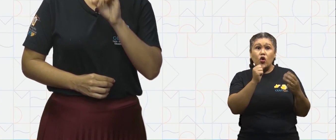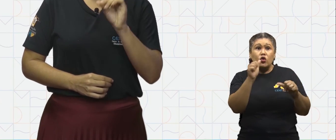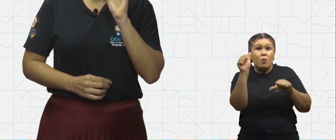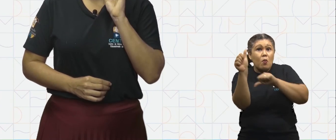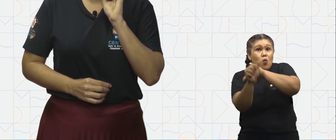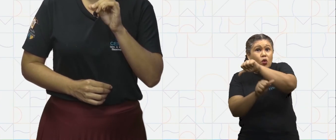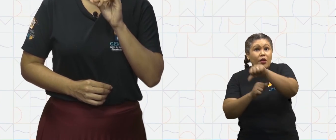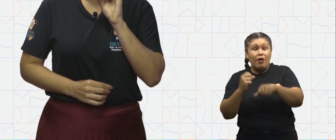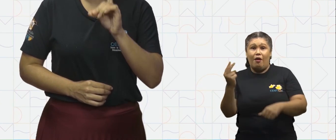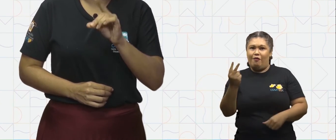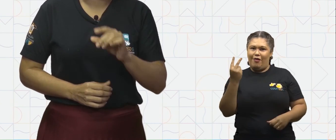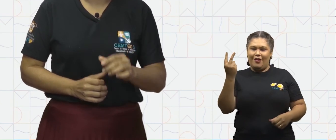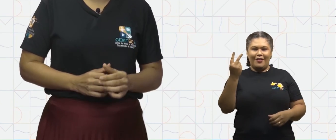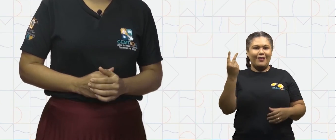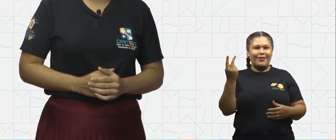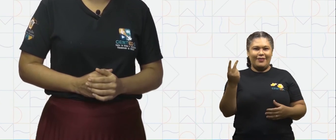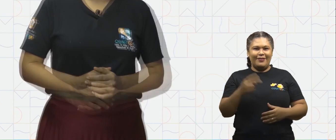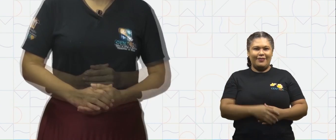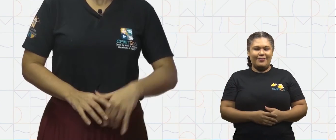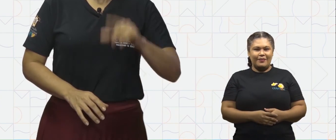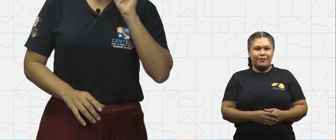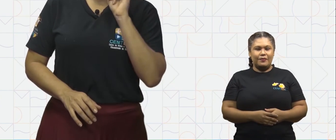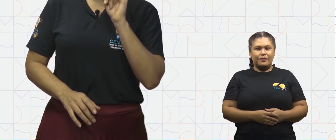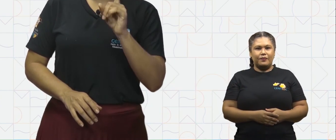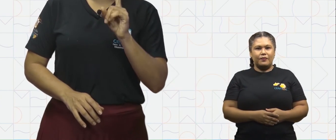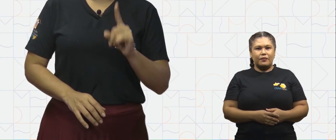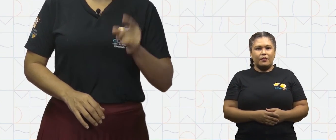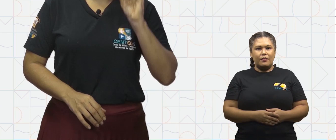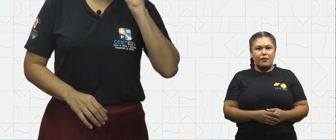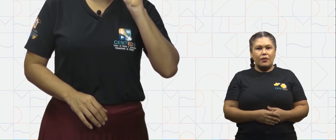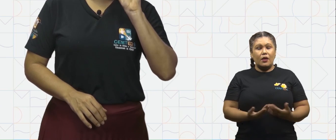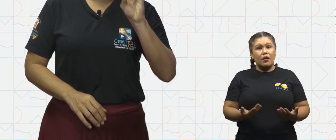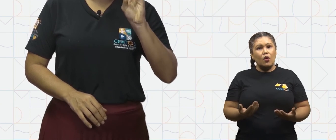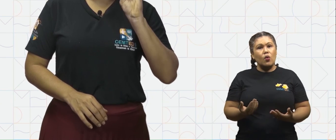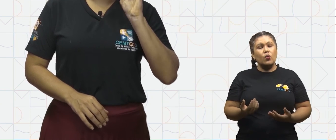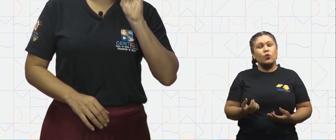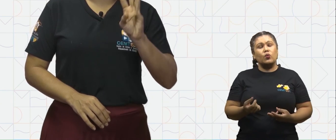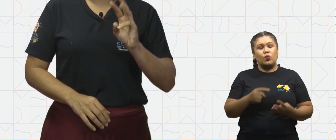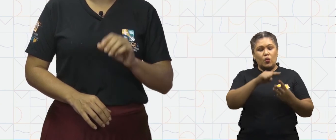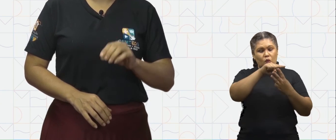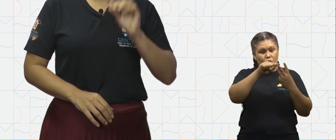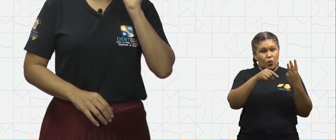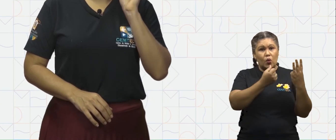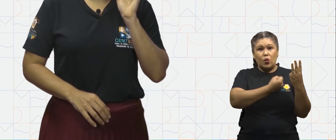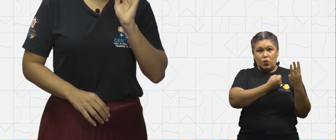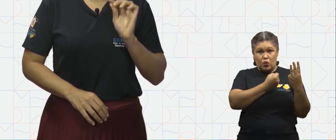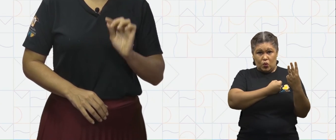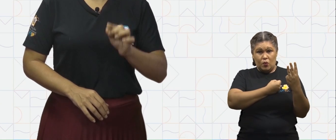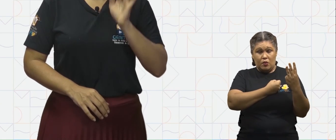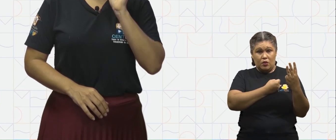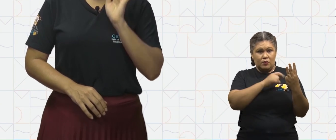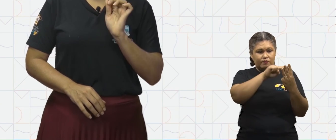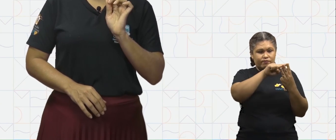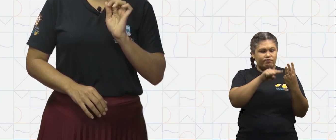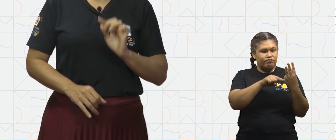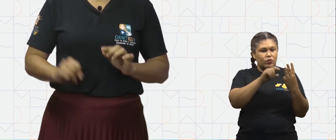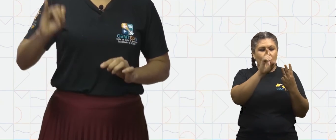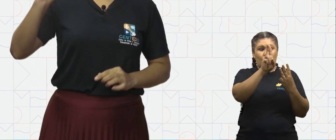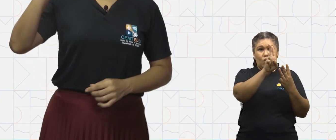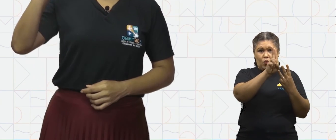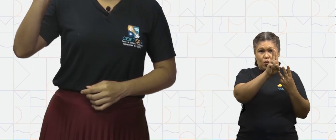um valor diferenciado. Os números de 3 ordens são formados